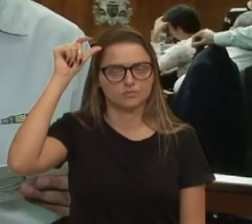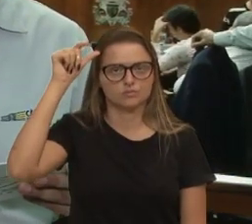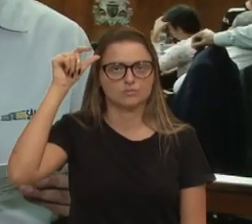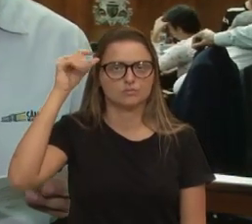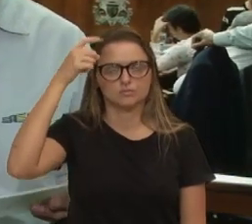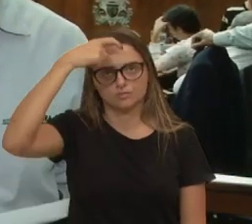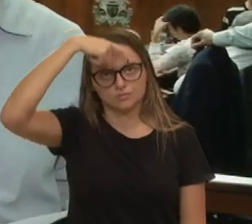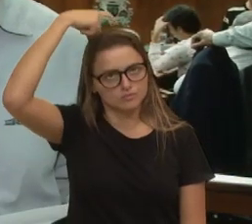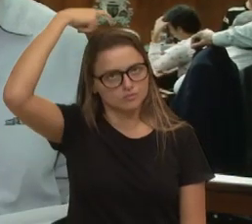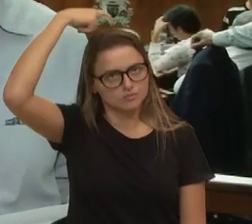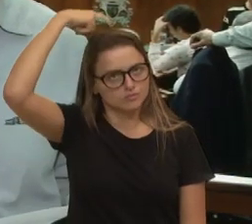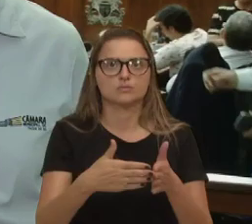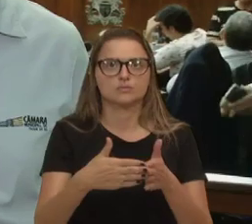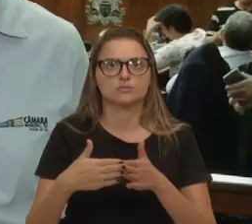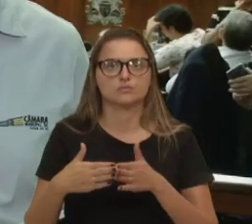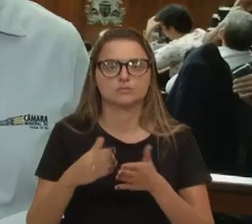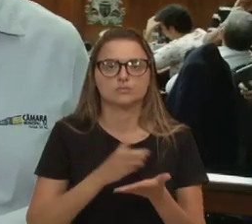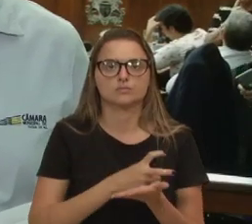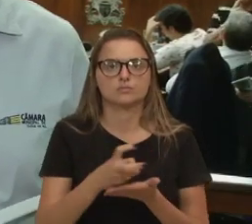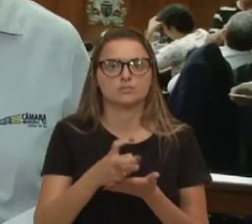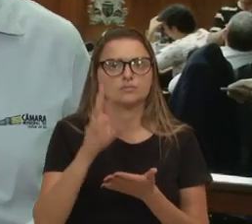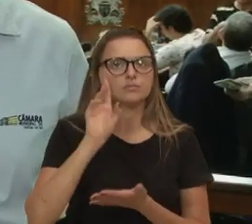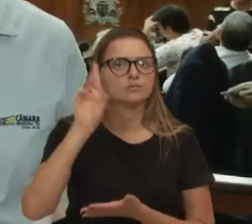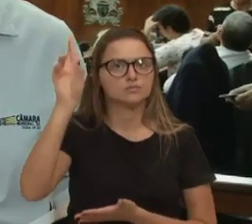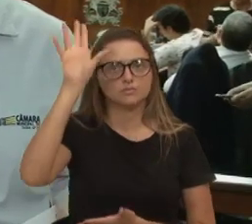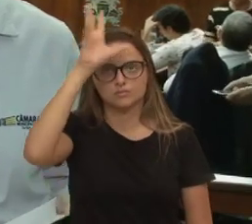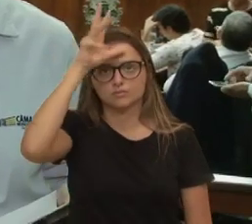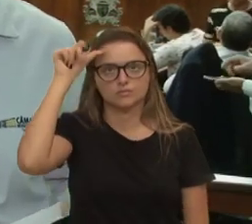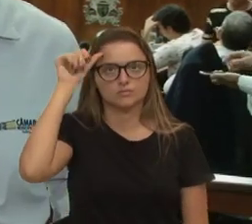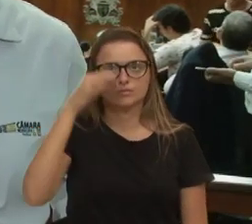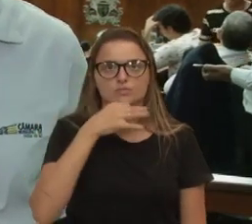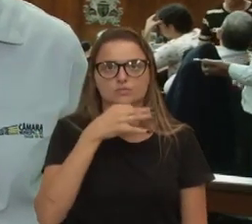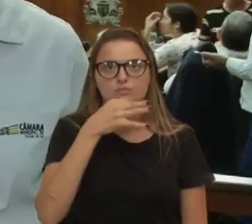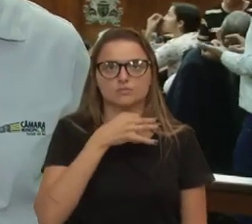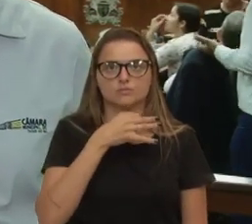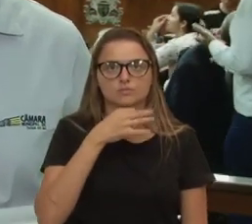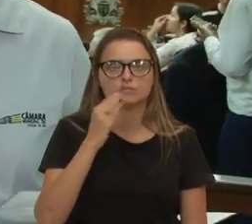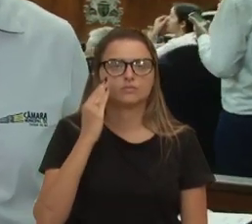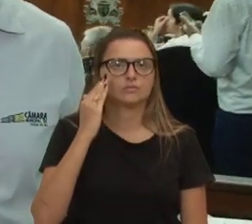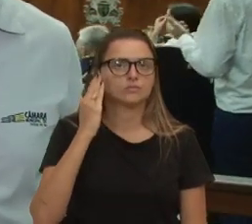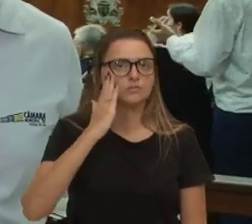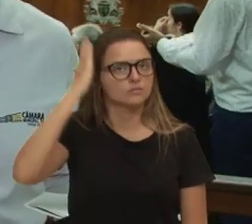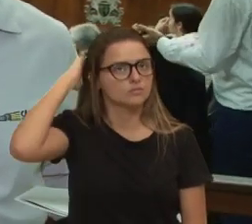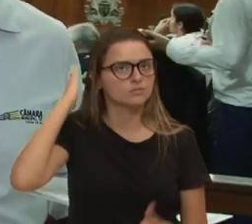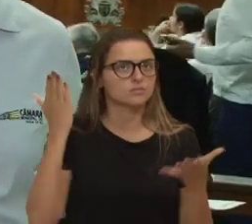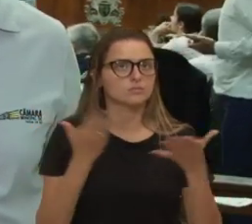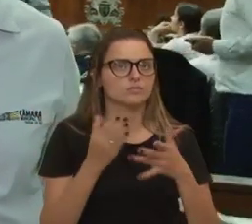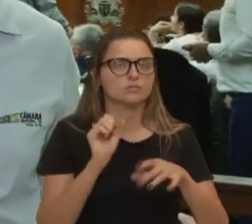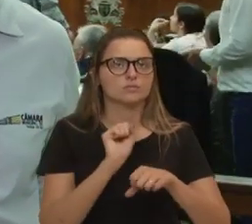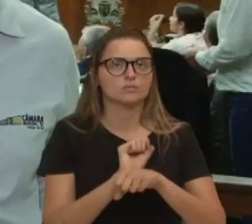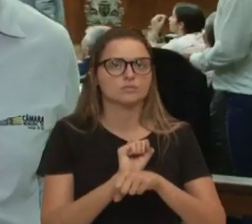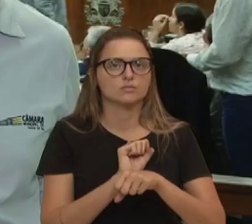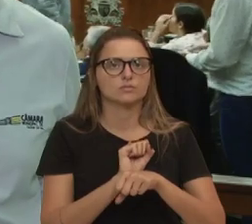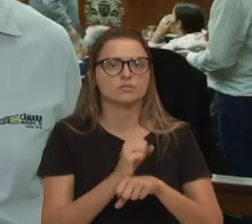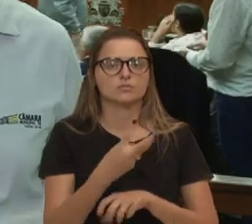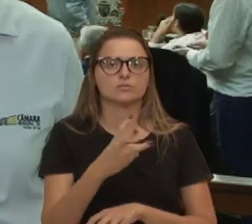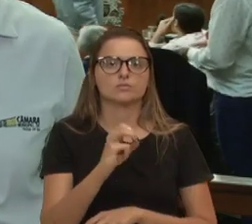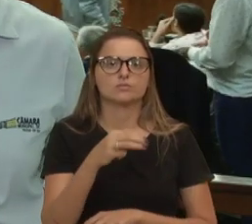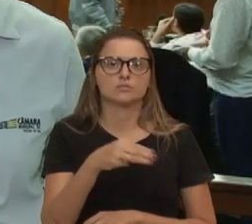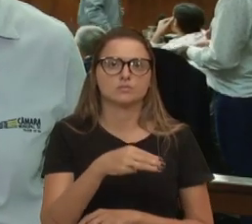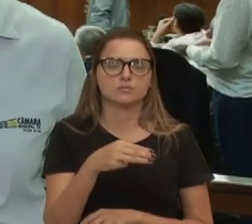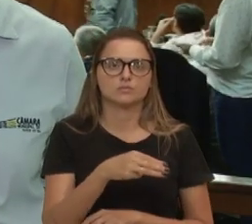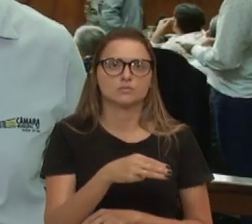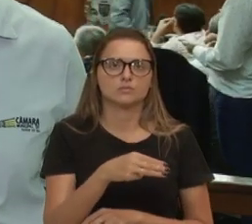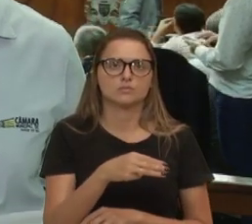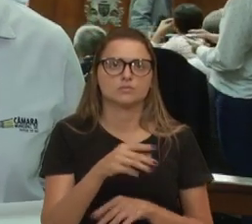Abreu, com o pedido de afastamento do prefeito de Caxias do Sul, Daniel Guerra. A sessão está temporariamente suspensa durante 30